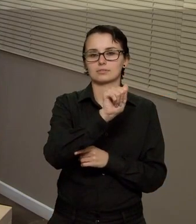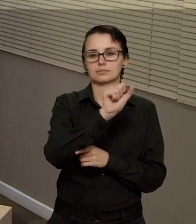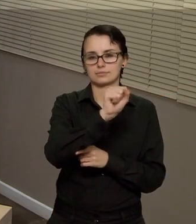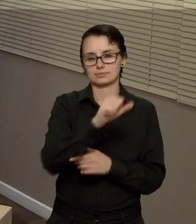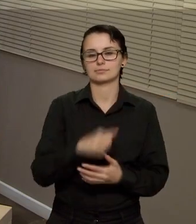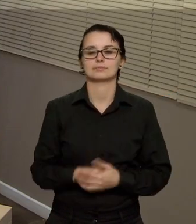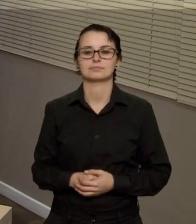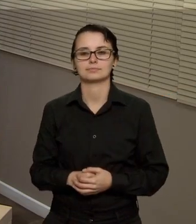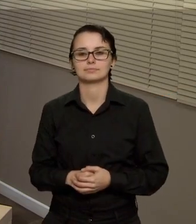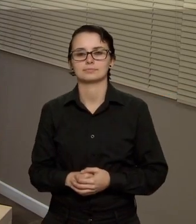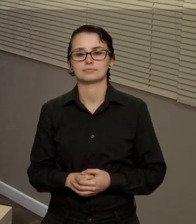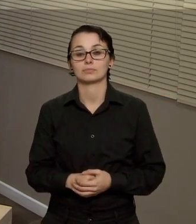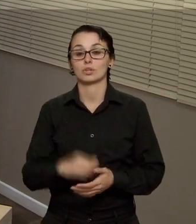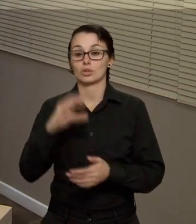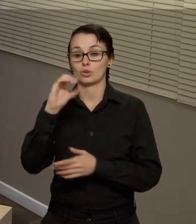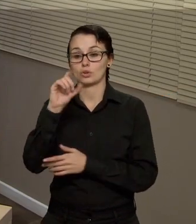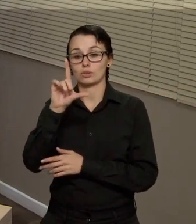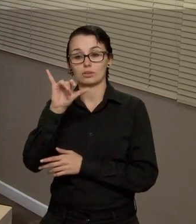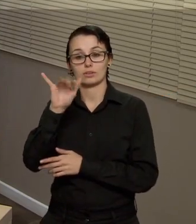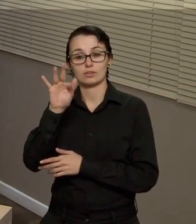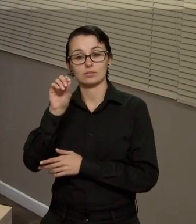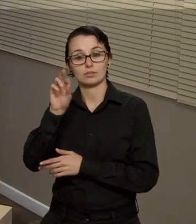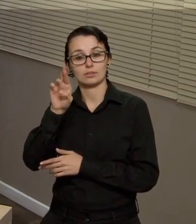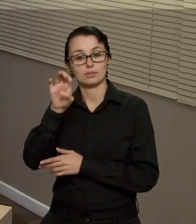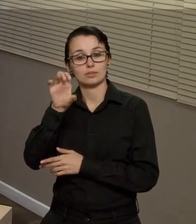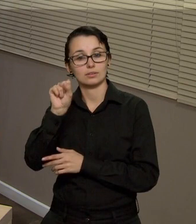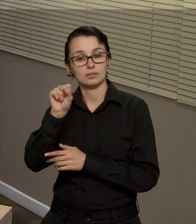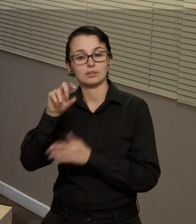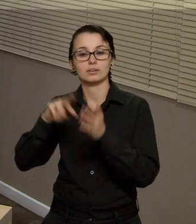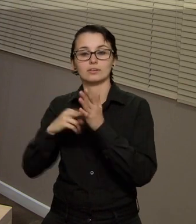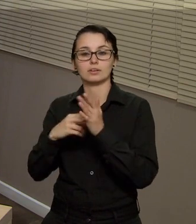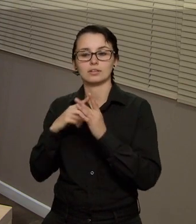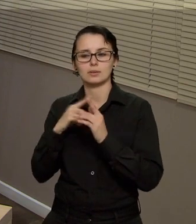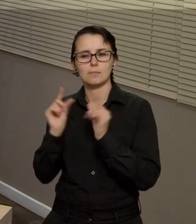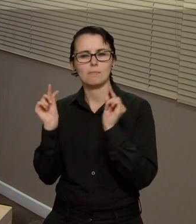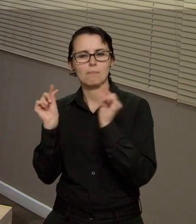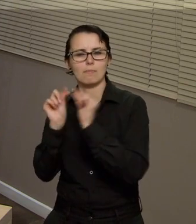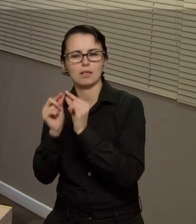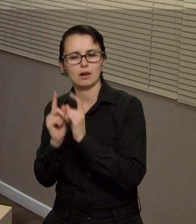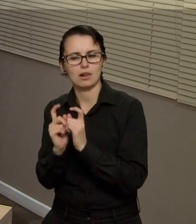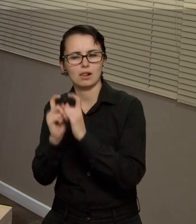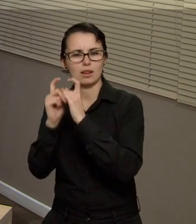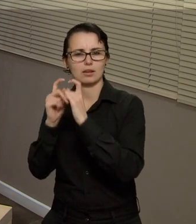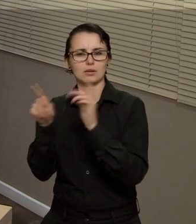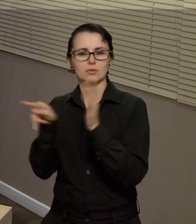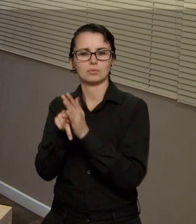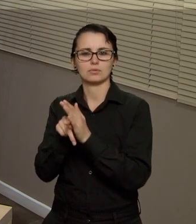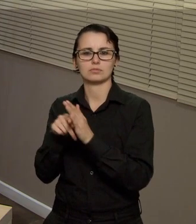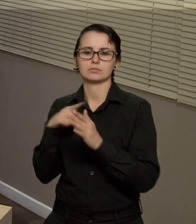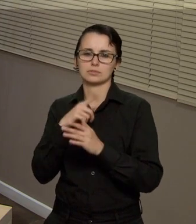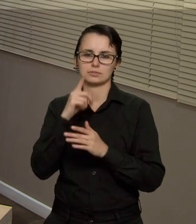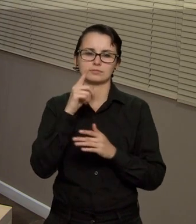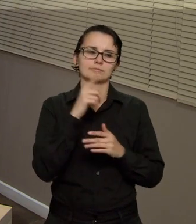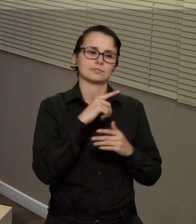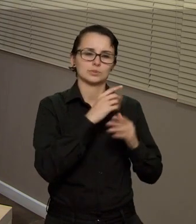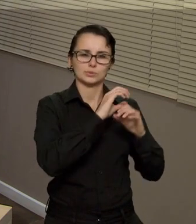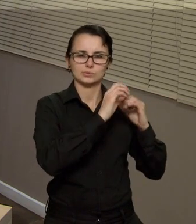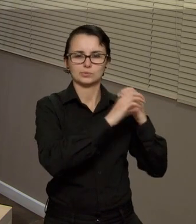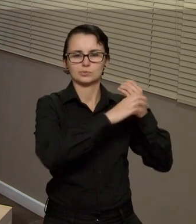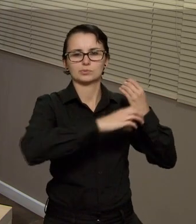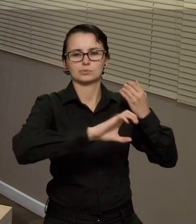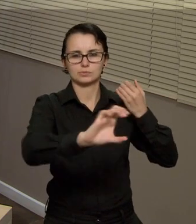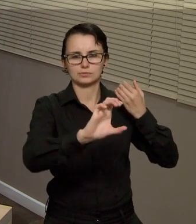Os coliformes indicam a presença de micro-organismos patogênicos, provenientes de efluentes